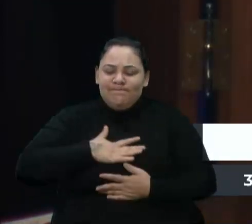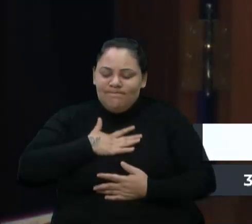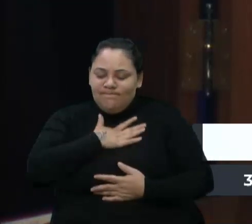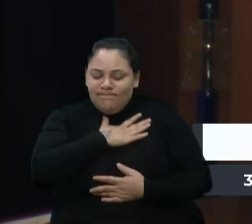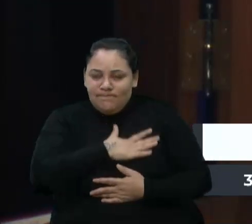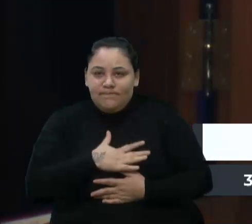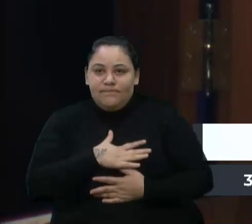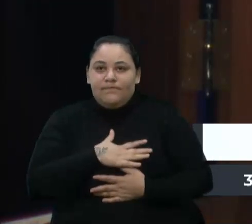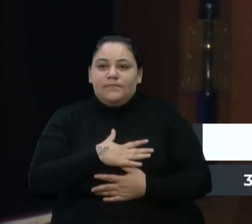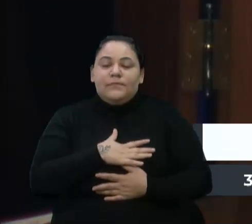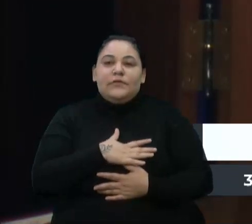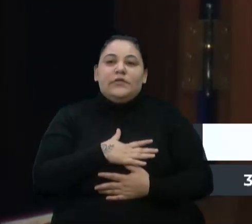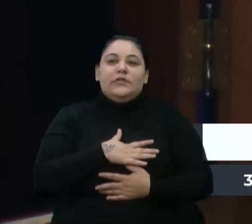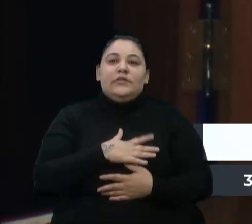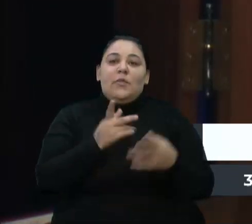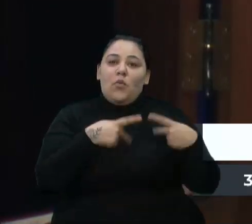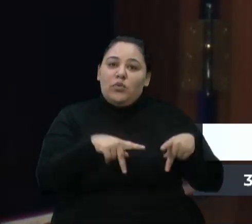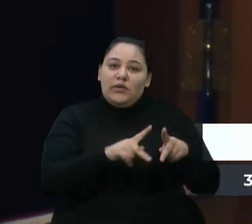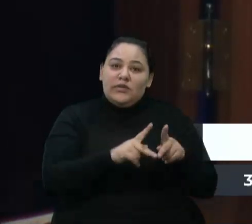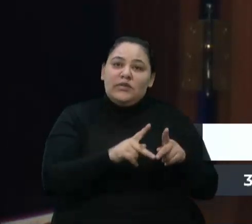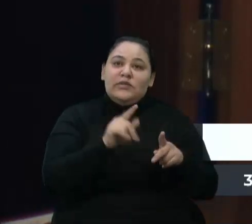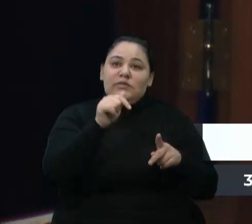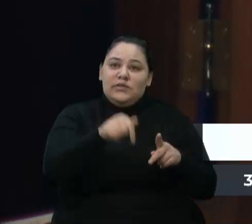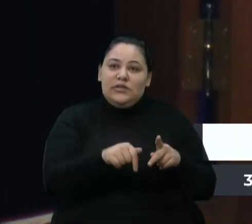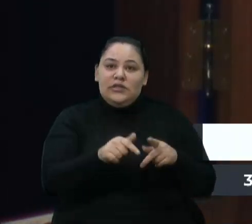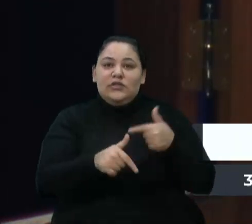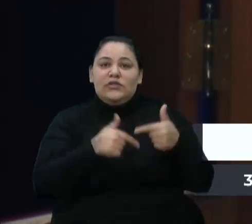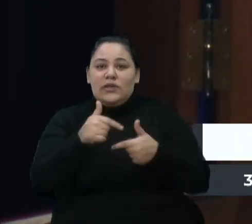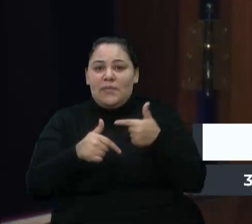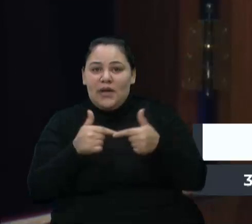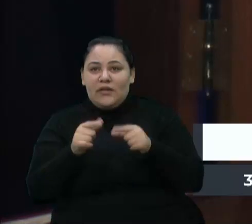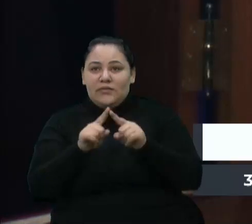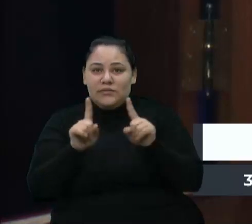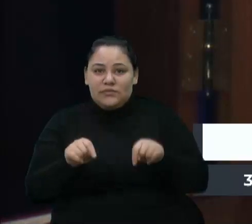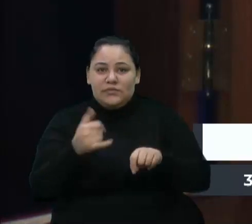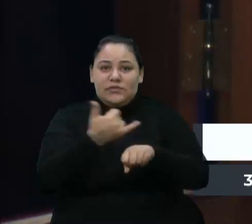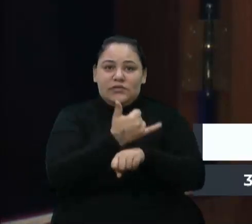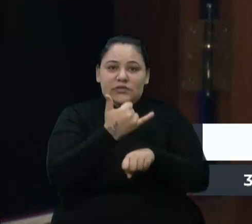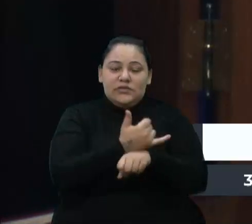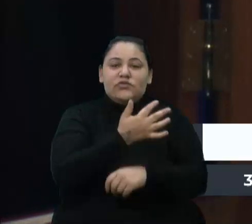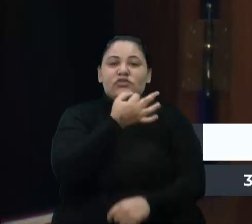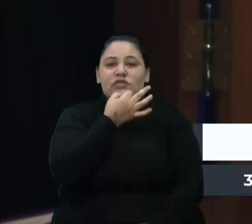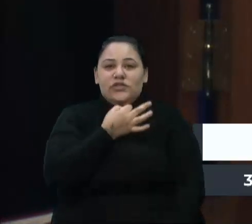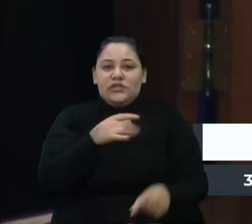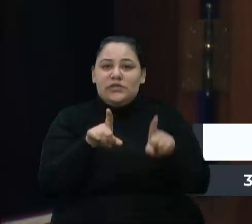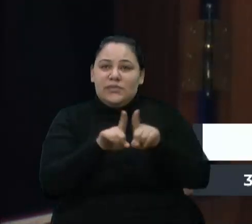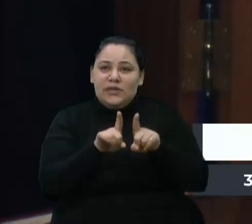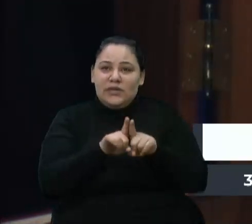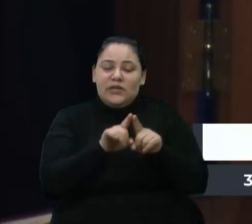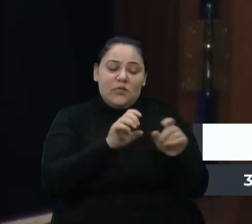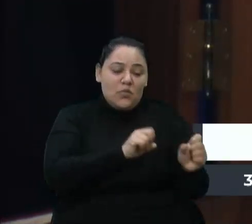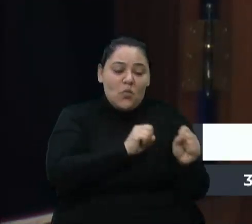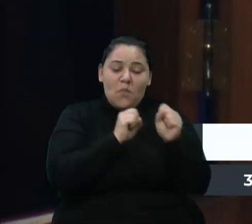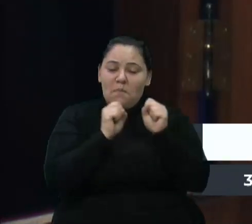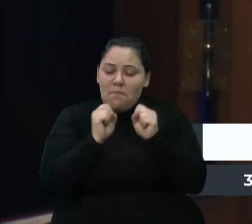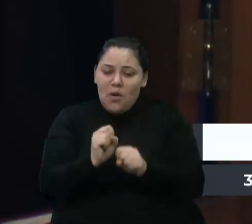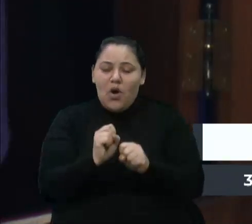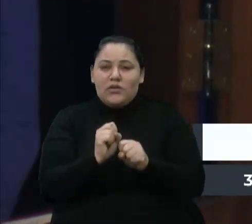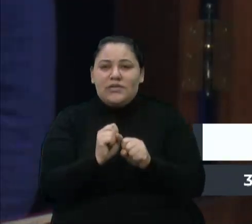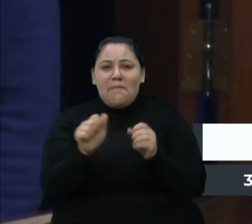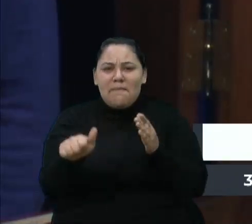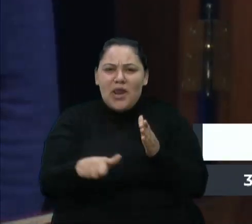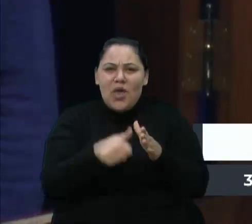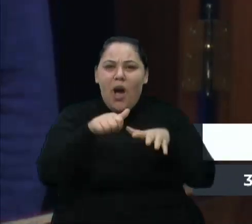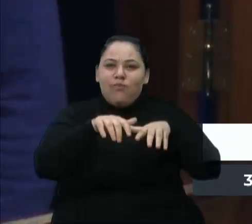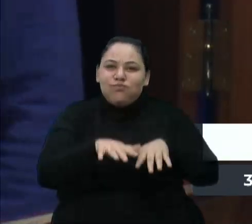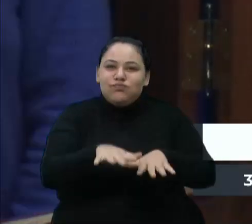nosso vanzeiro ou até mesmo dos nossos trabalhadores das metalúrgicas de Caxias do Sul, para que eles possam fluir mais o